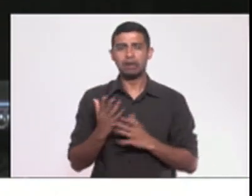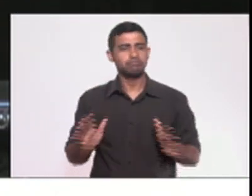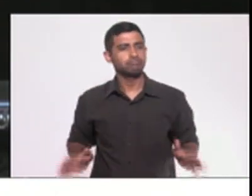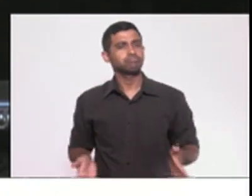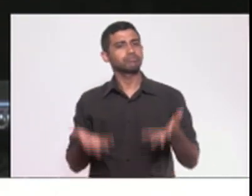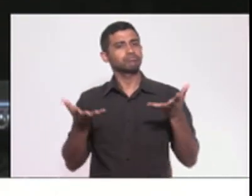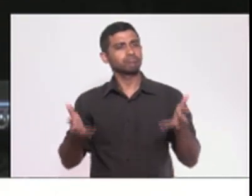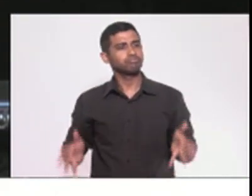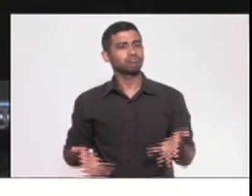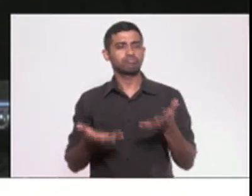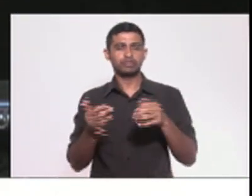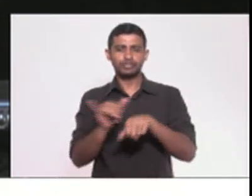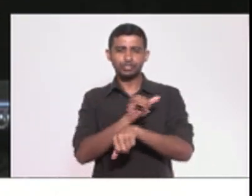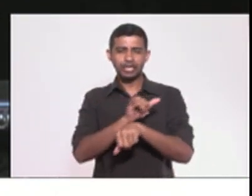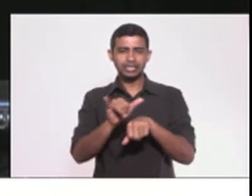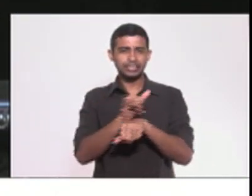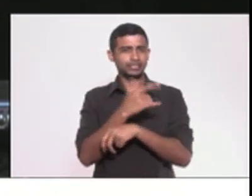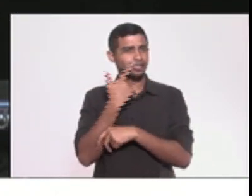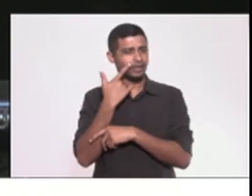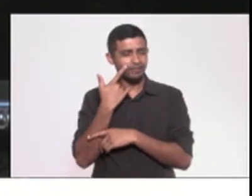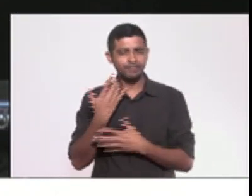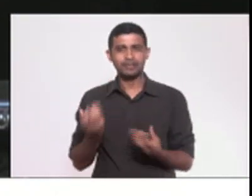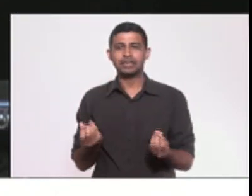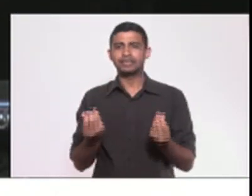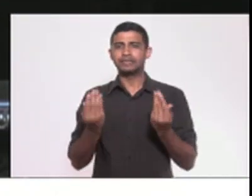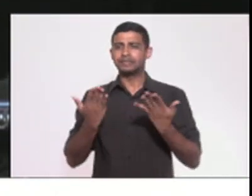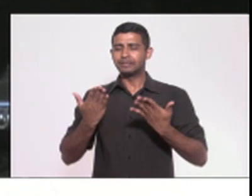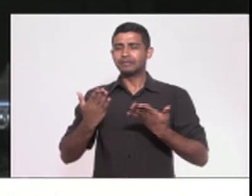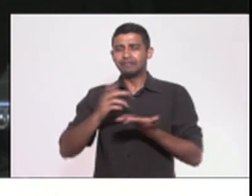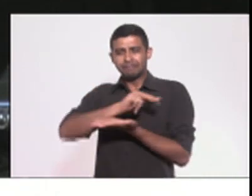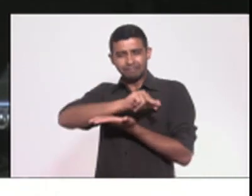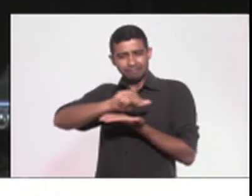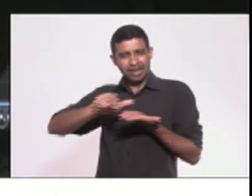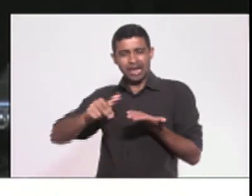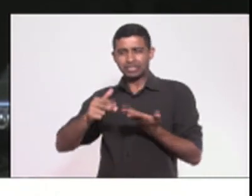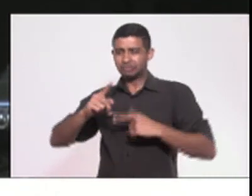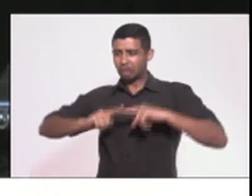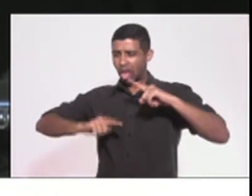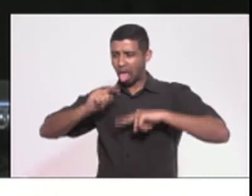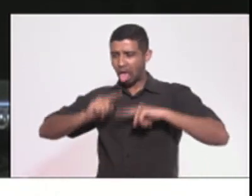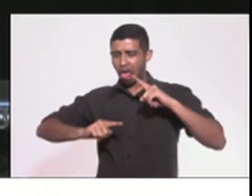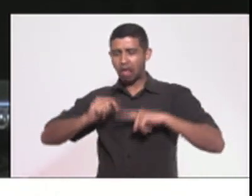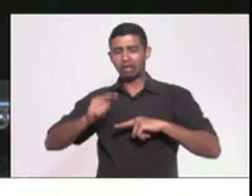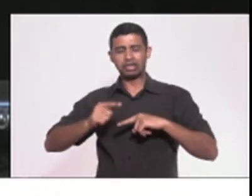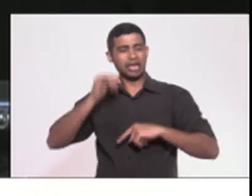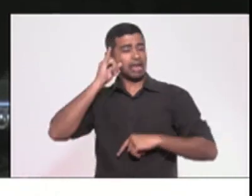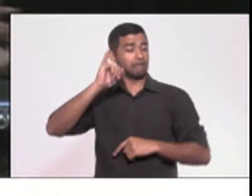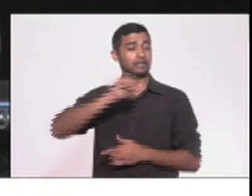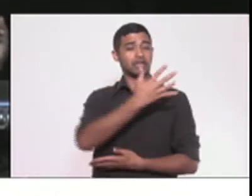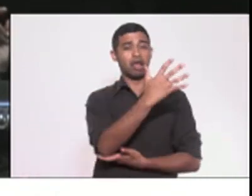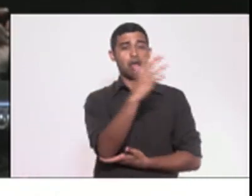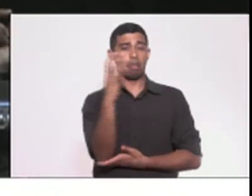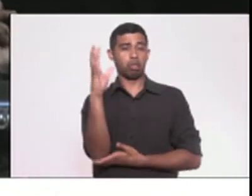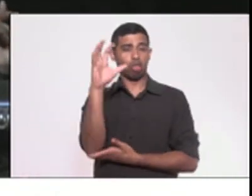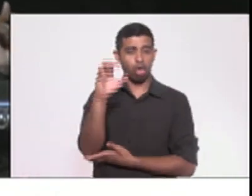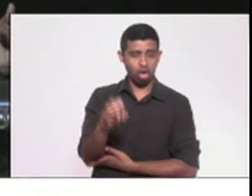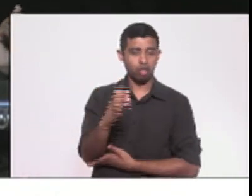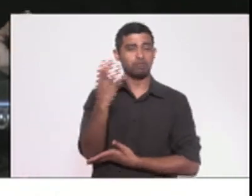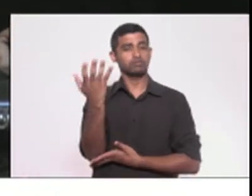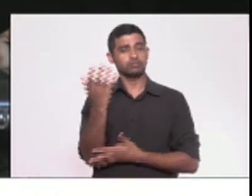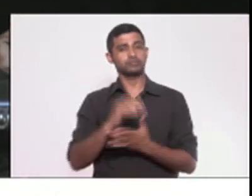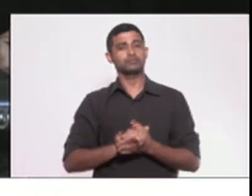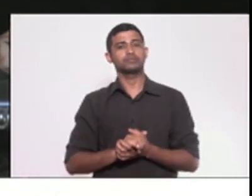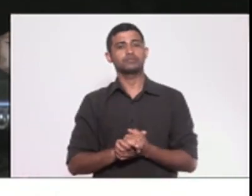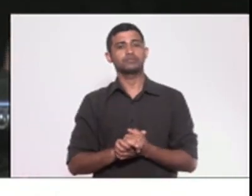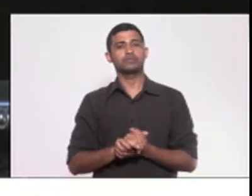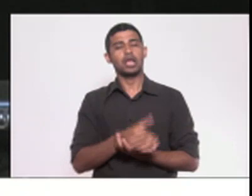para que as atividades com o menor impacto ao meio ambiente ou que enfoquem a sua restauração